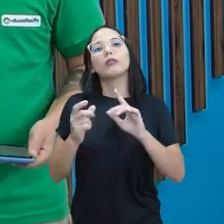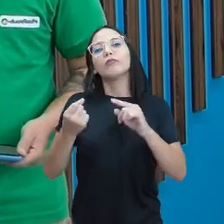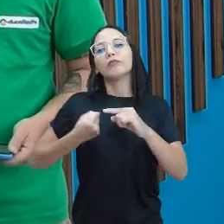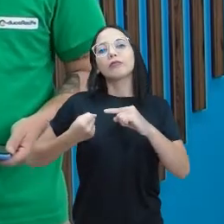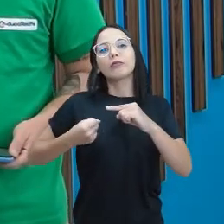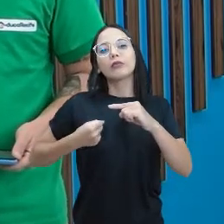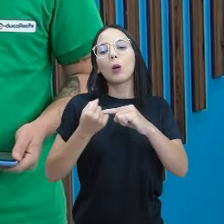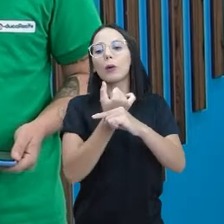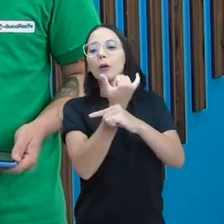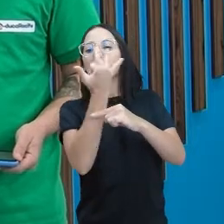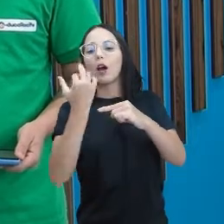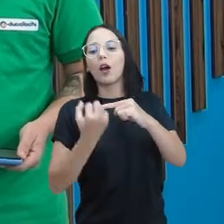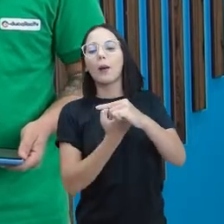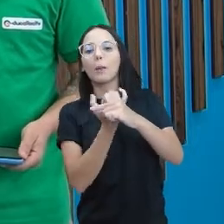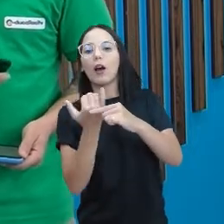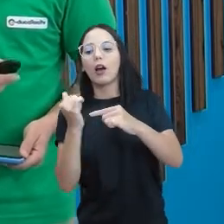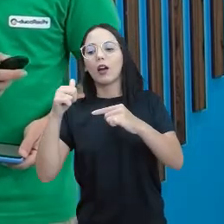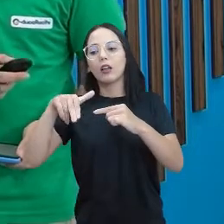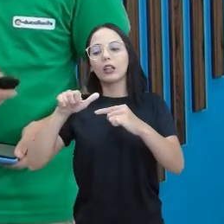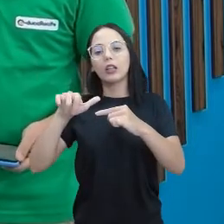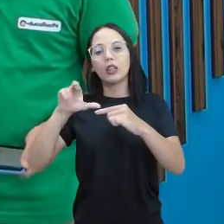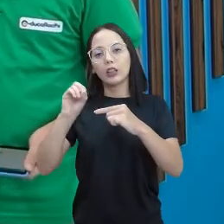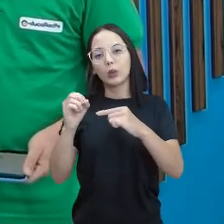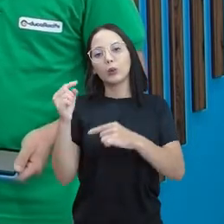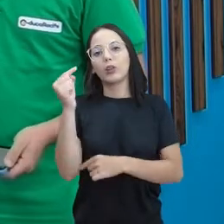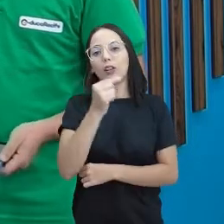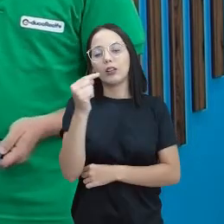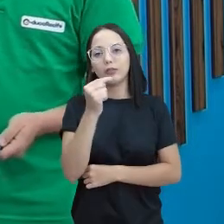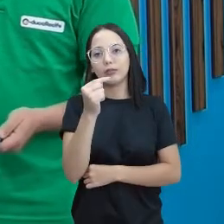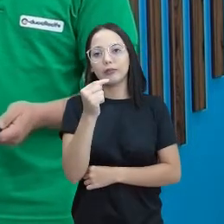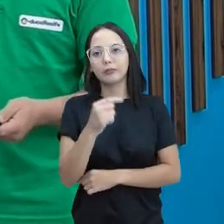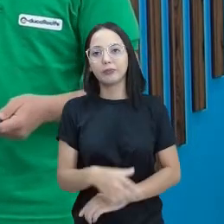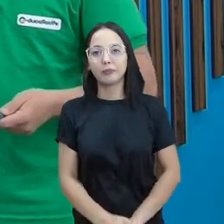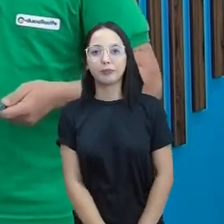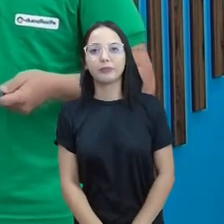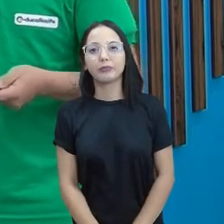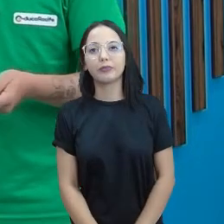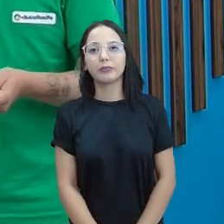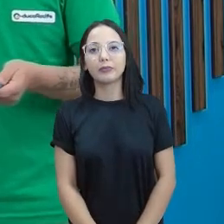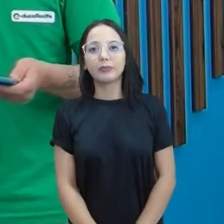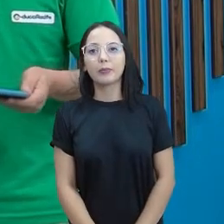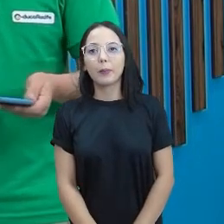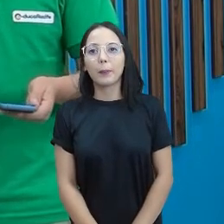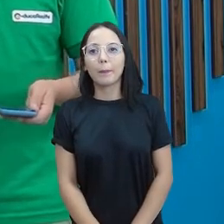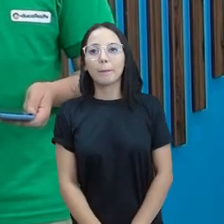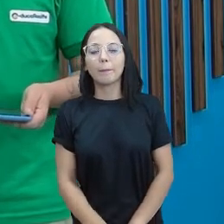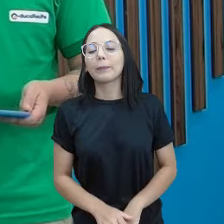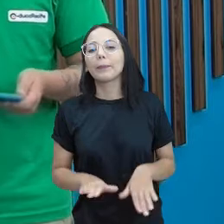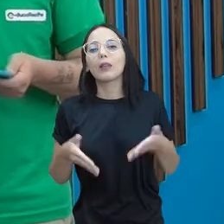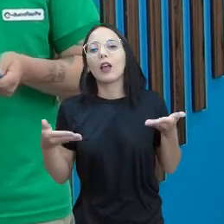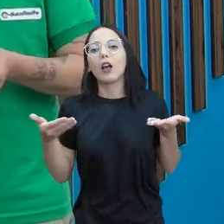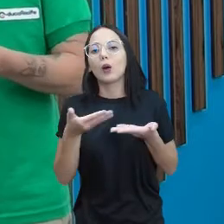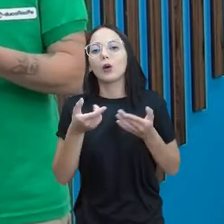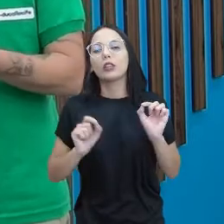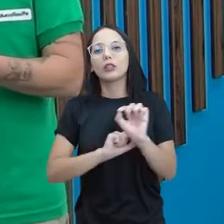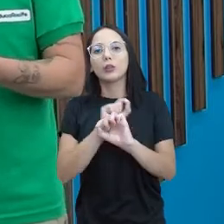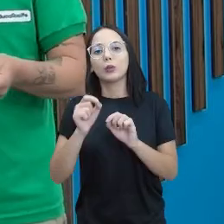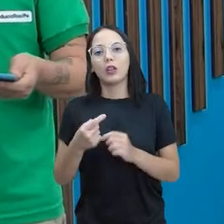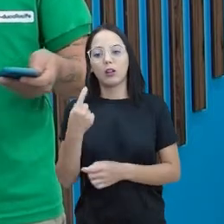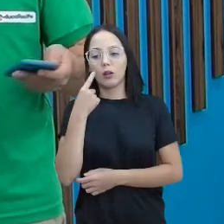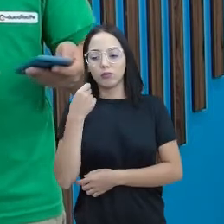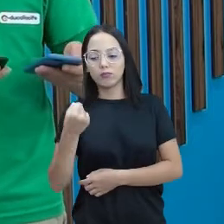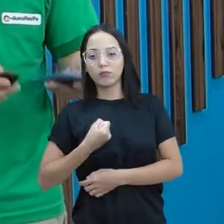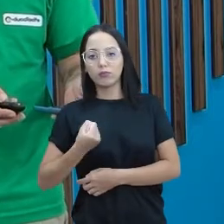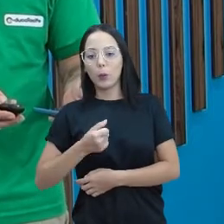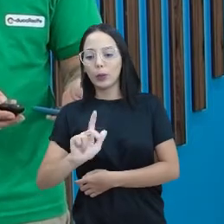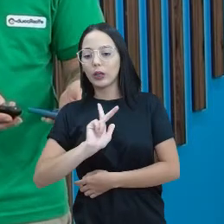expoente como um inteiro negativo, tá certo? Então, veja, agora eu tenho um expoente inteiro negativo que